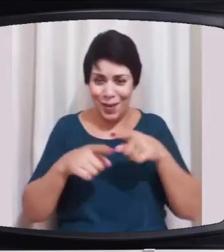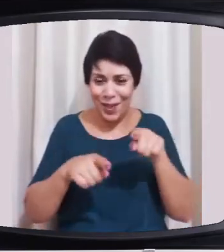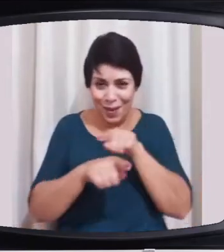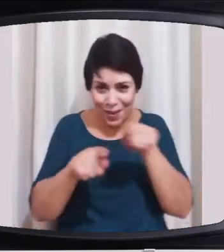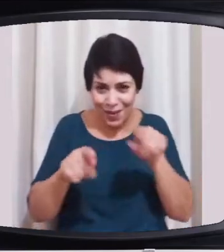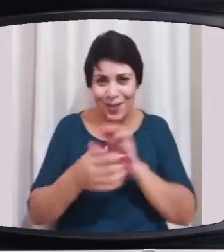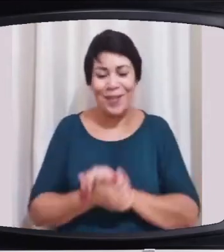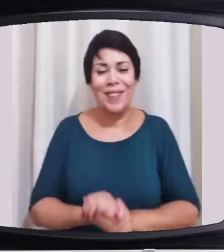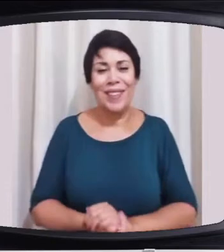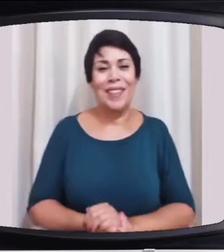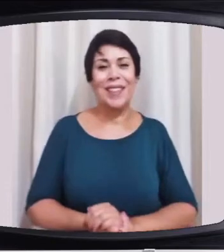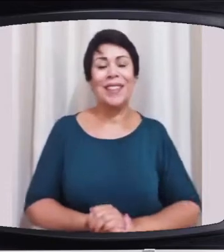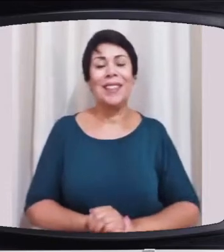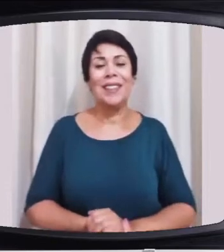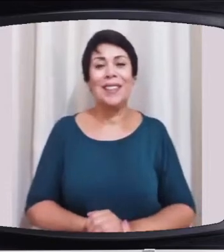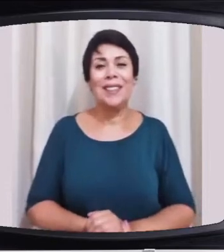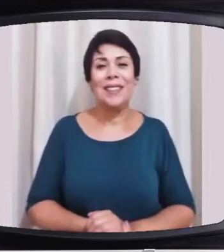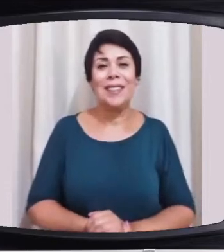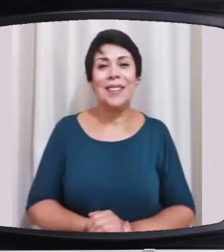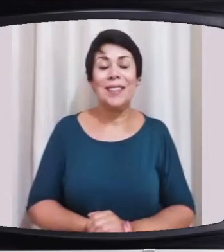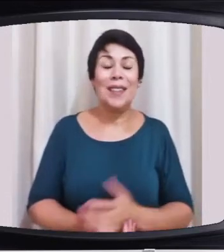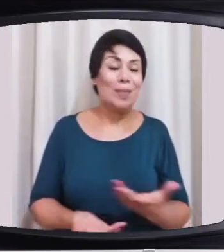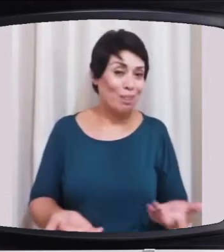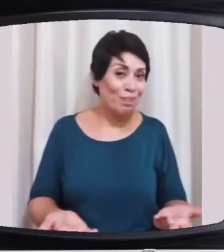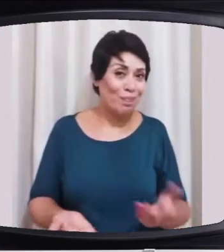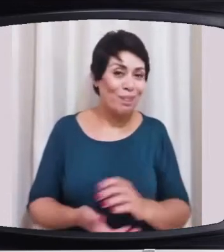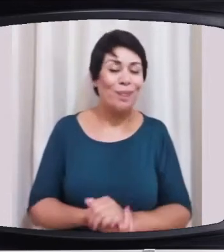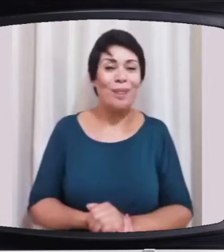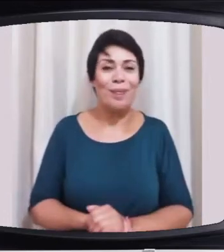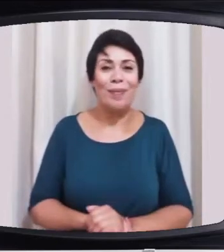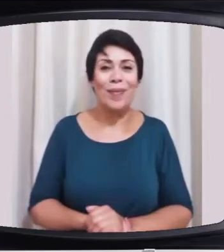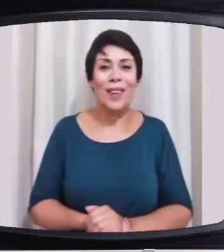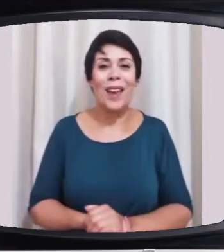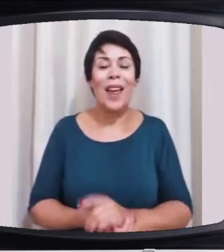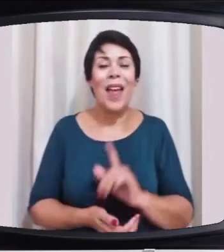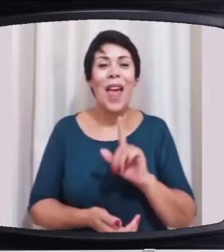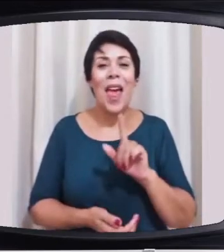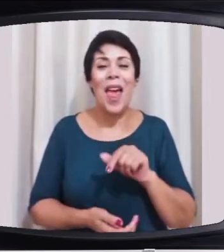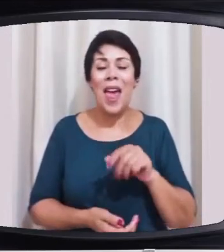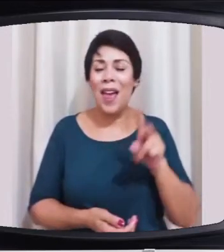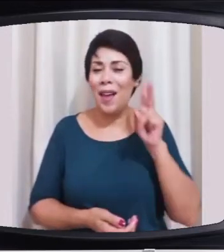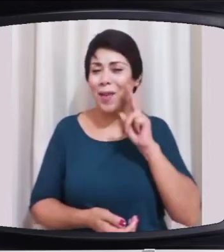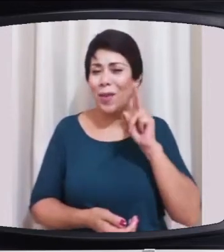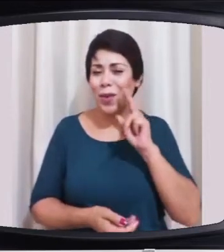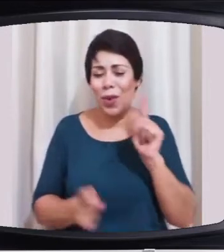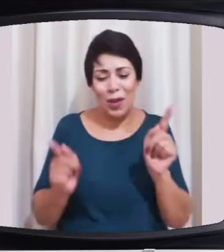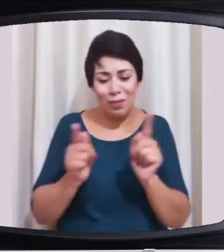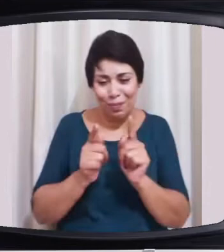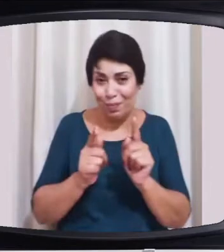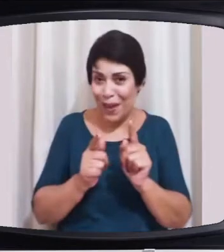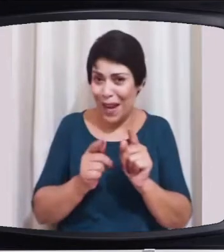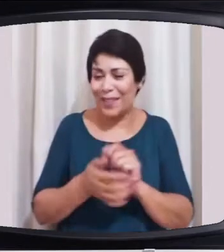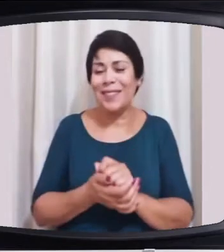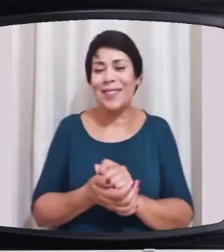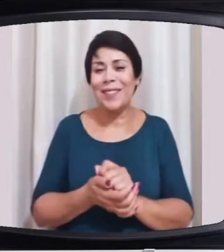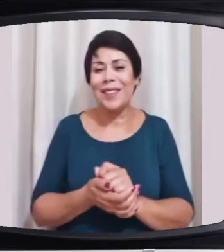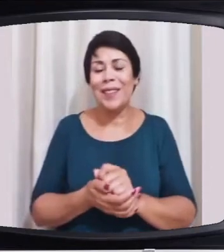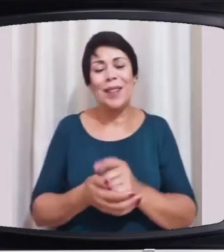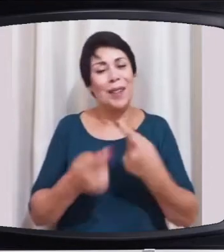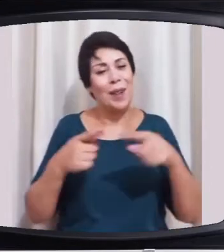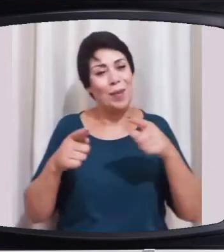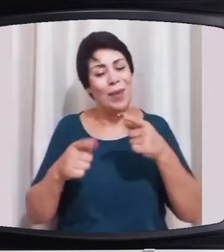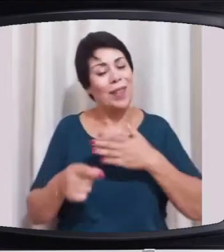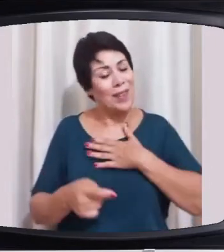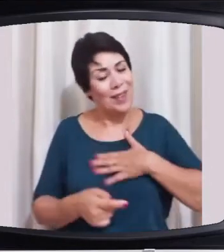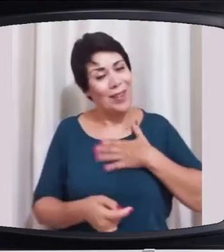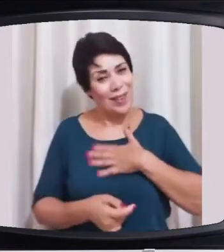vocês. E, enfim, essa é um pedaço dessa história. A história dessa canção que eu gosto tanto.